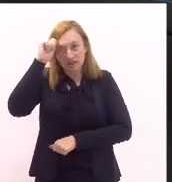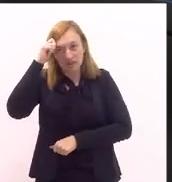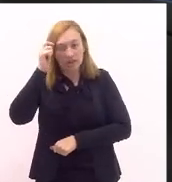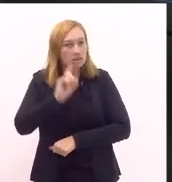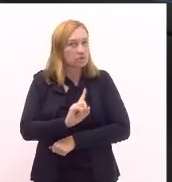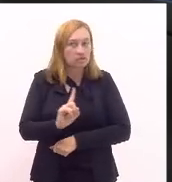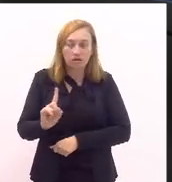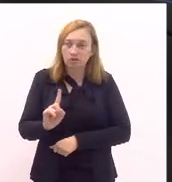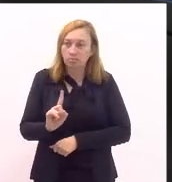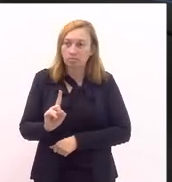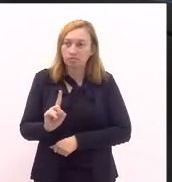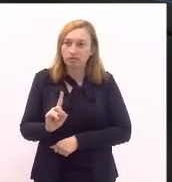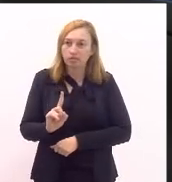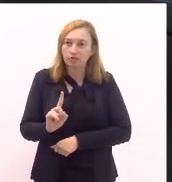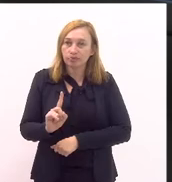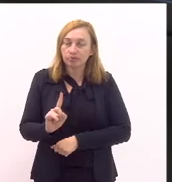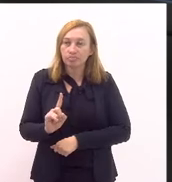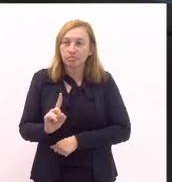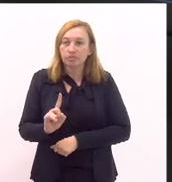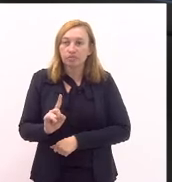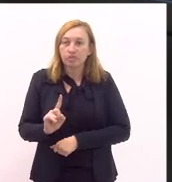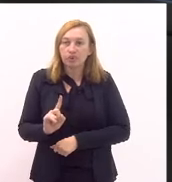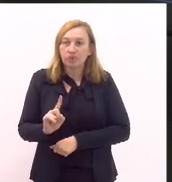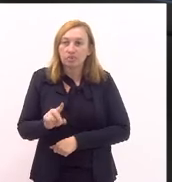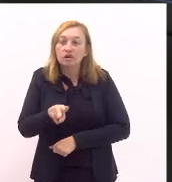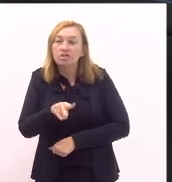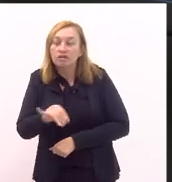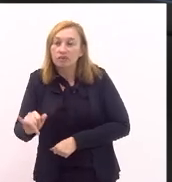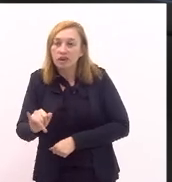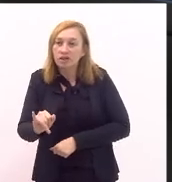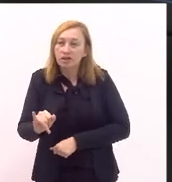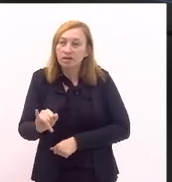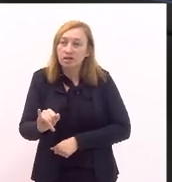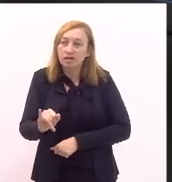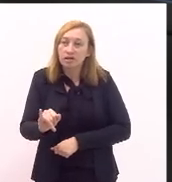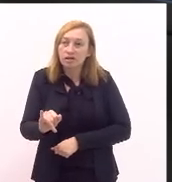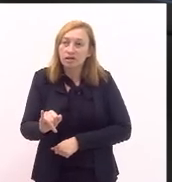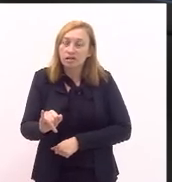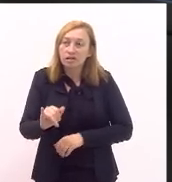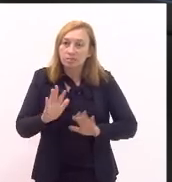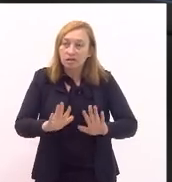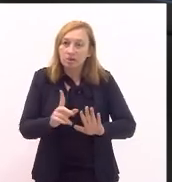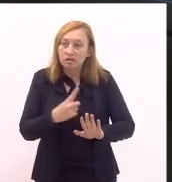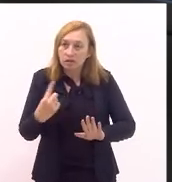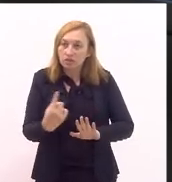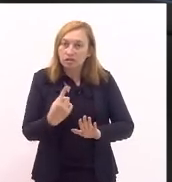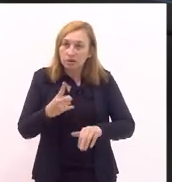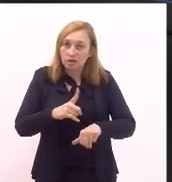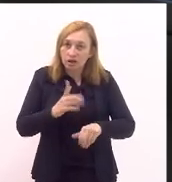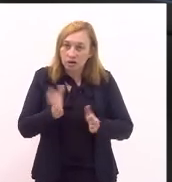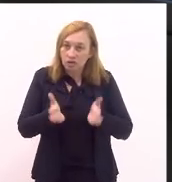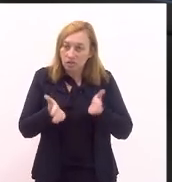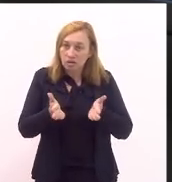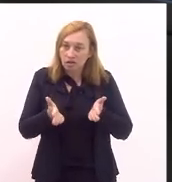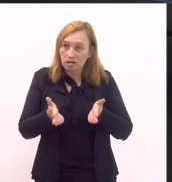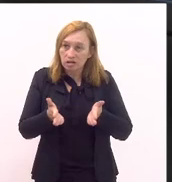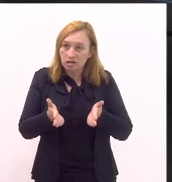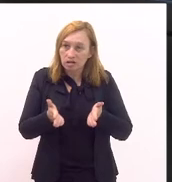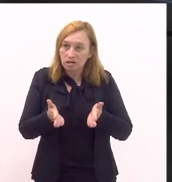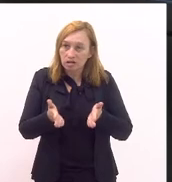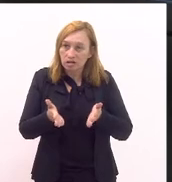não basta o que vai a bastar para gente agora